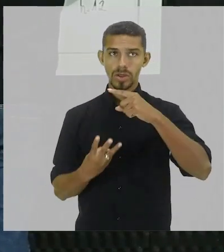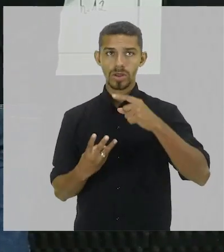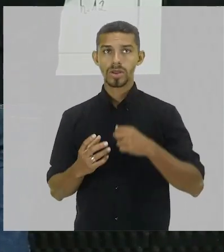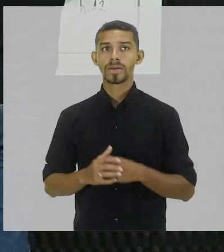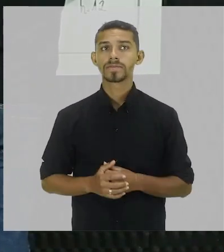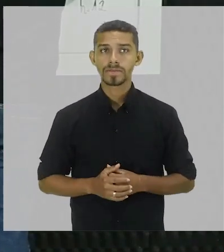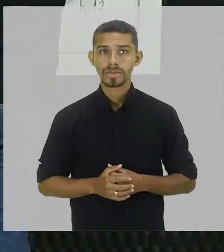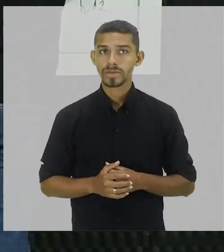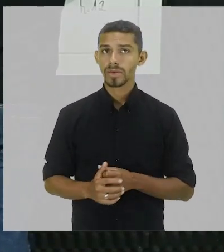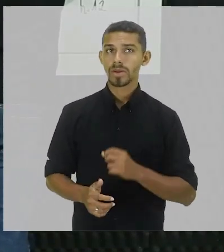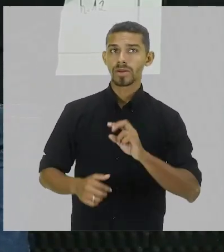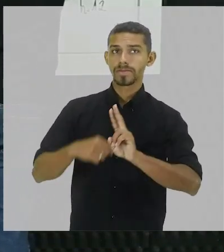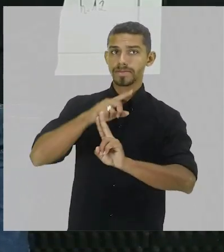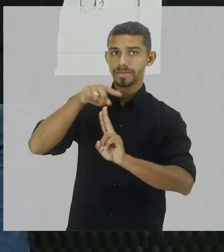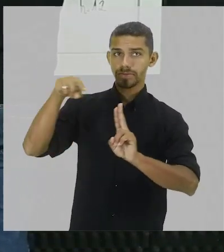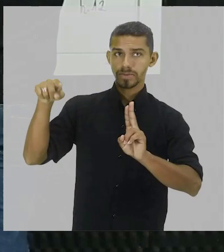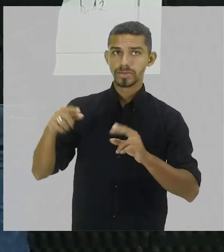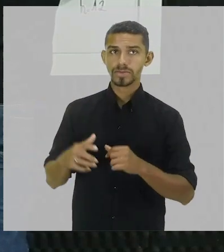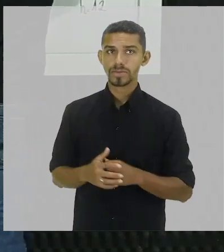multiplicado por π,